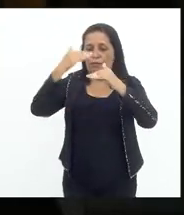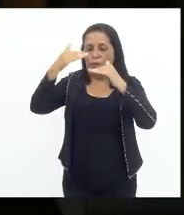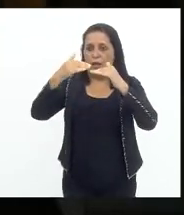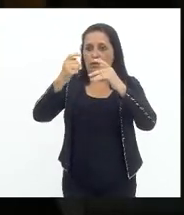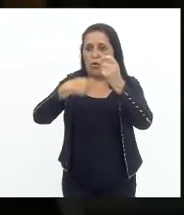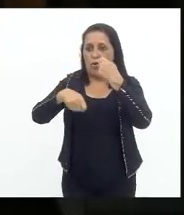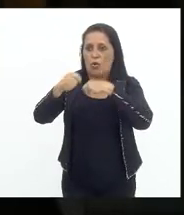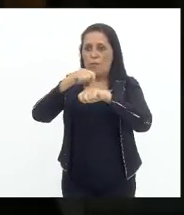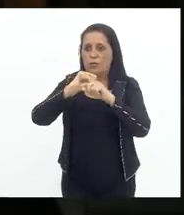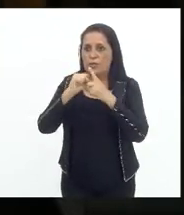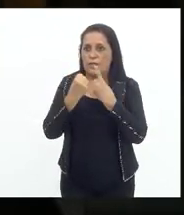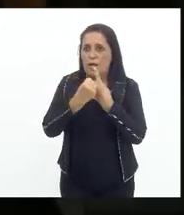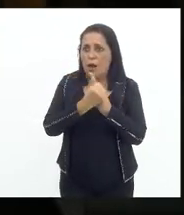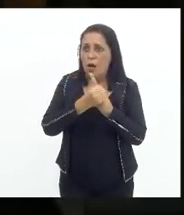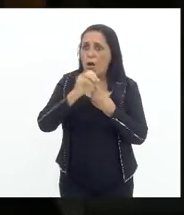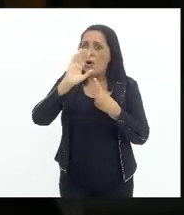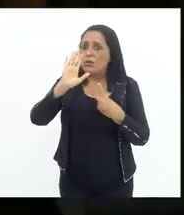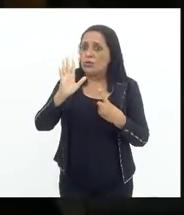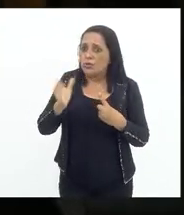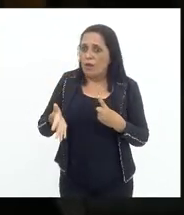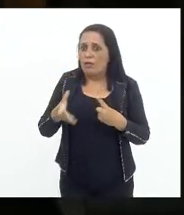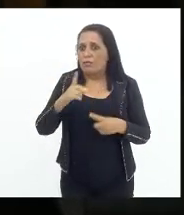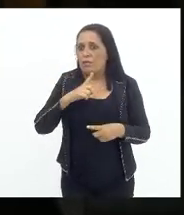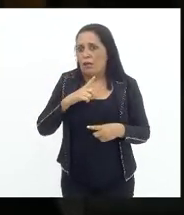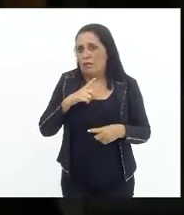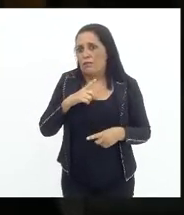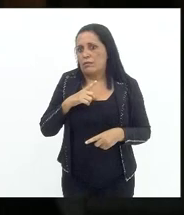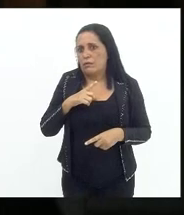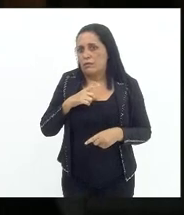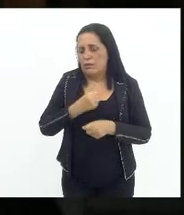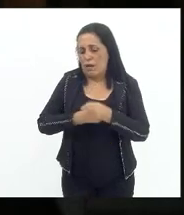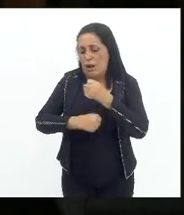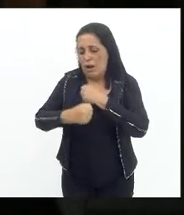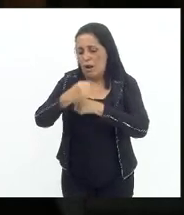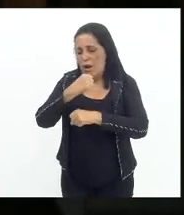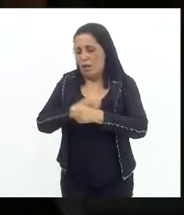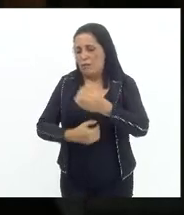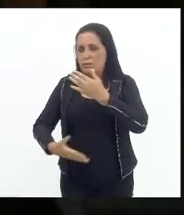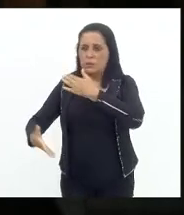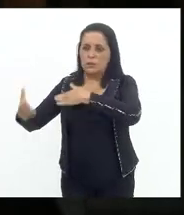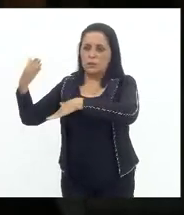Social. Isso já tem alguns anos.